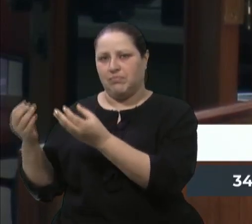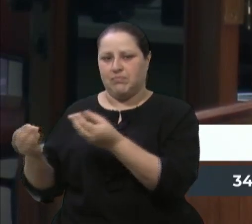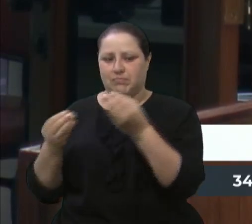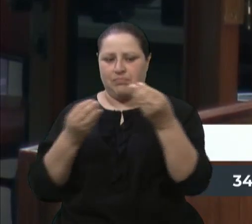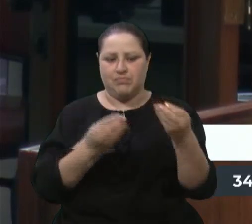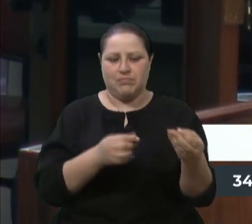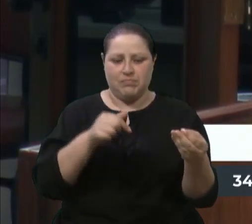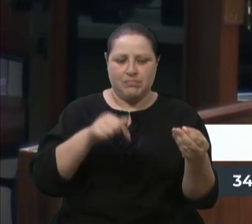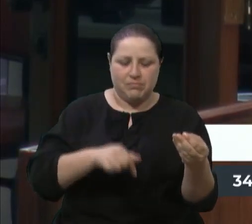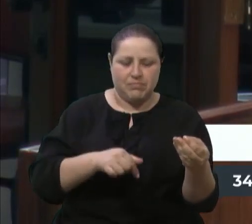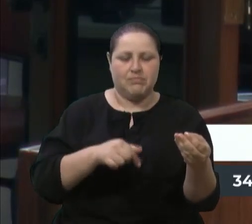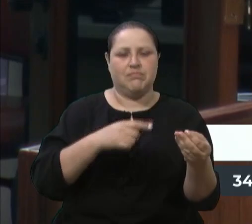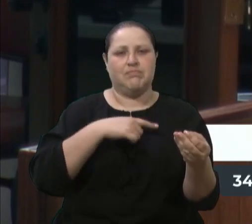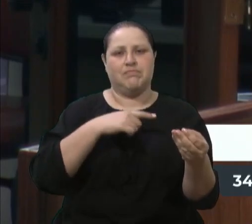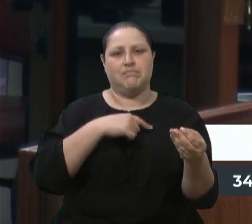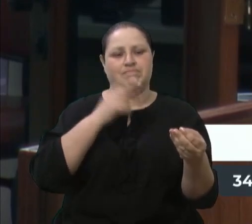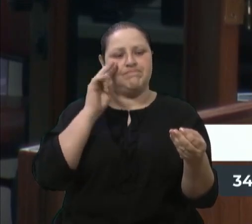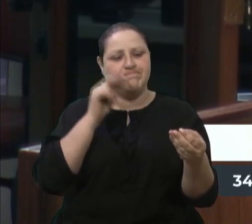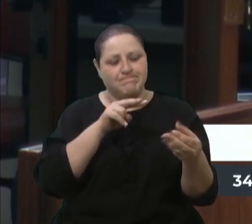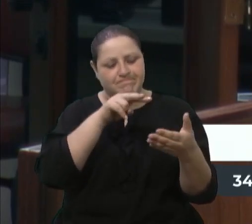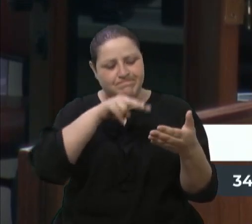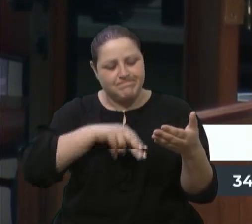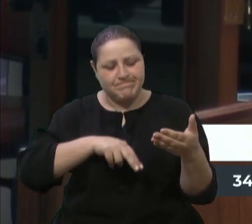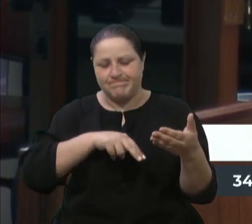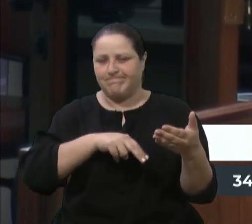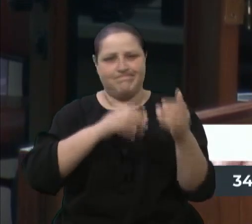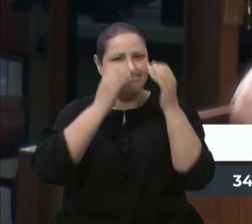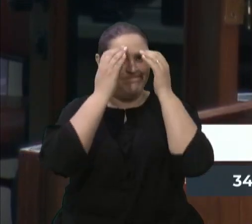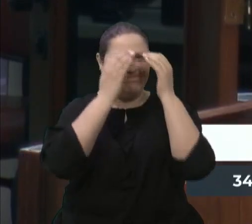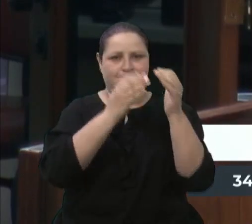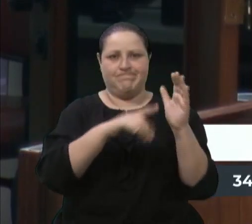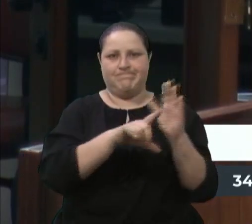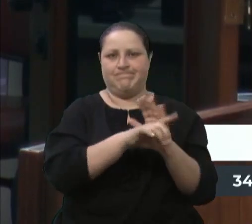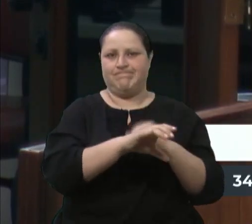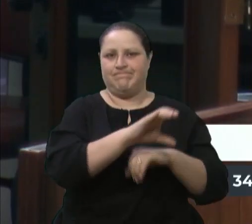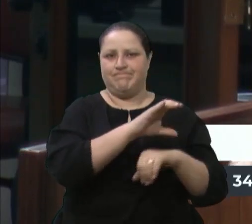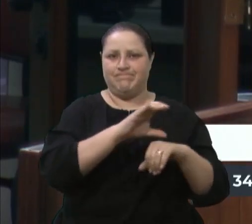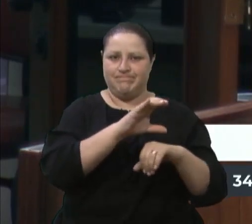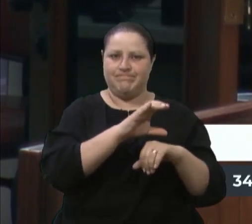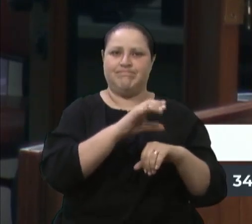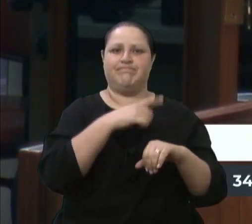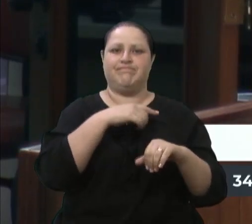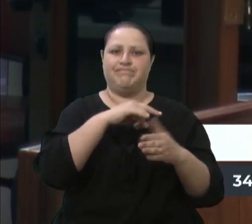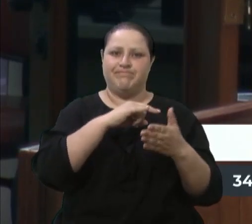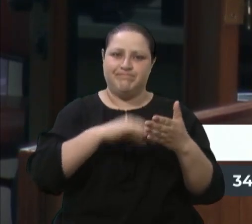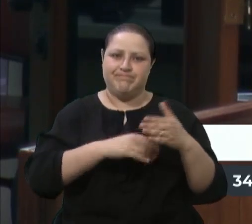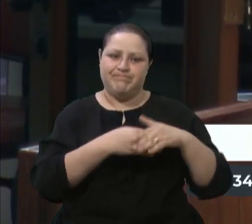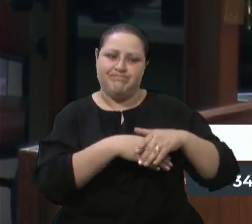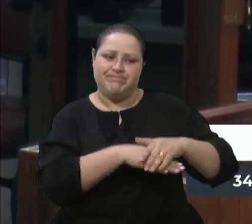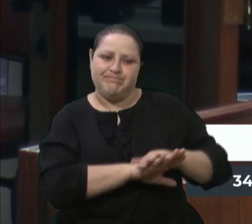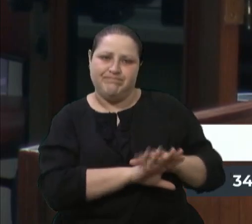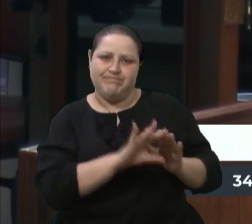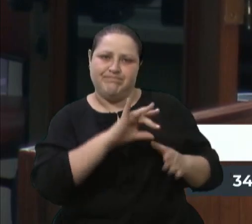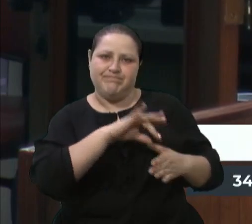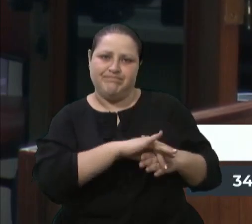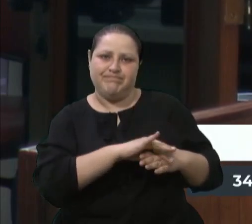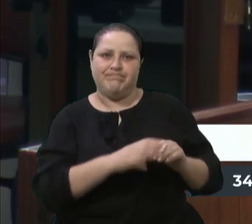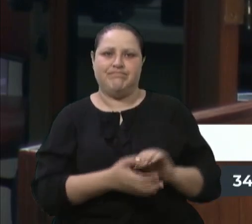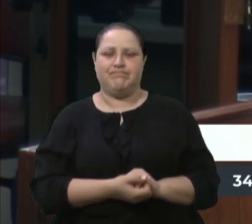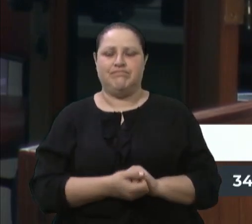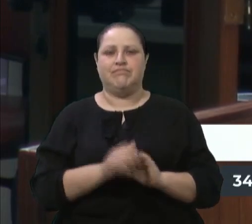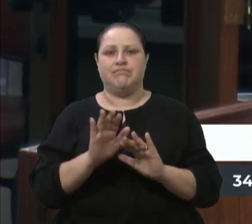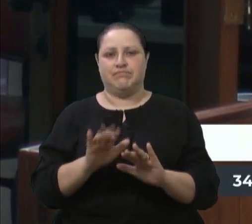fiquem arquivados, que melhorariam muito a vida das pessoas. E isso eu vou brigar muito até o final do meu mandato para nós